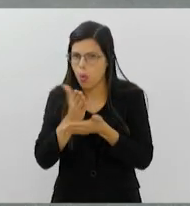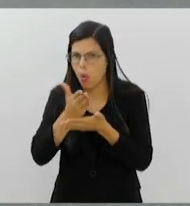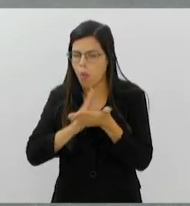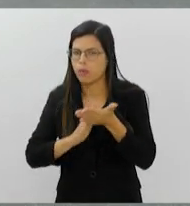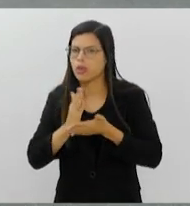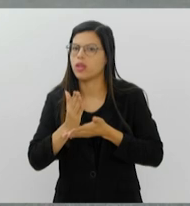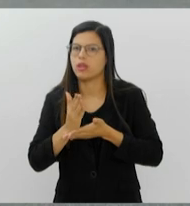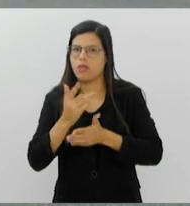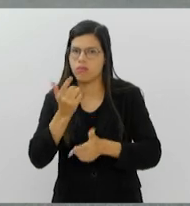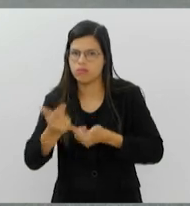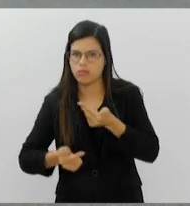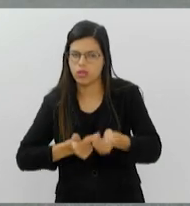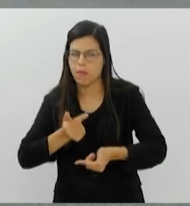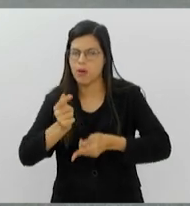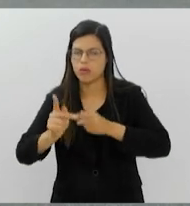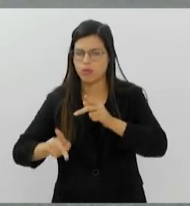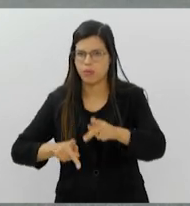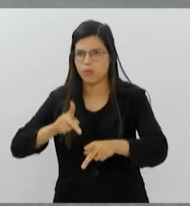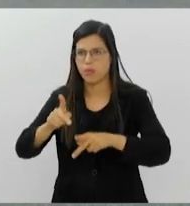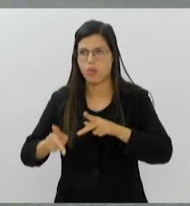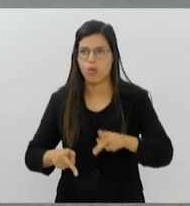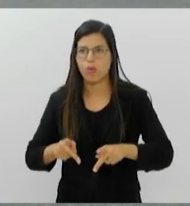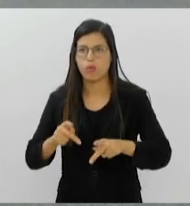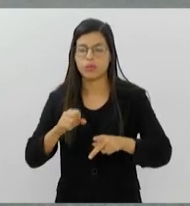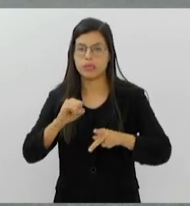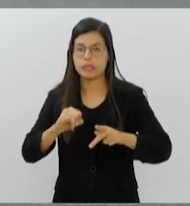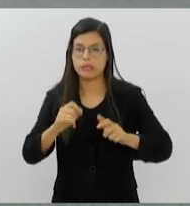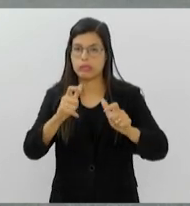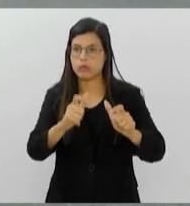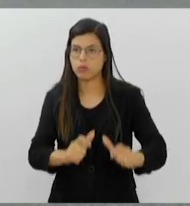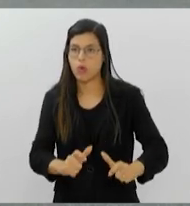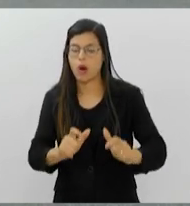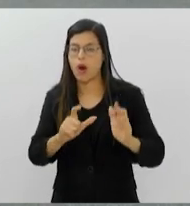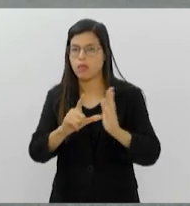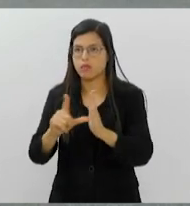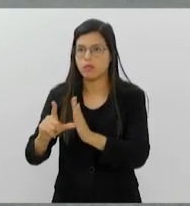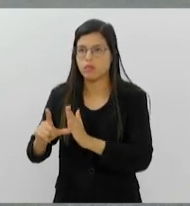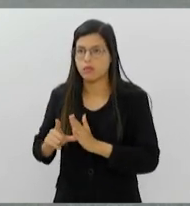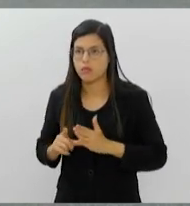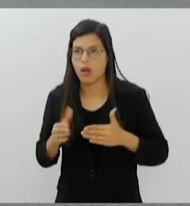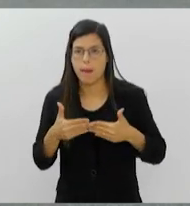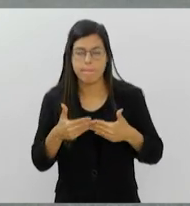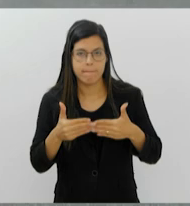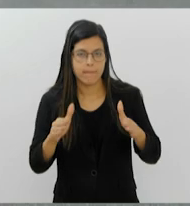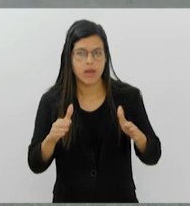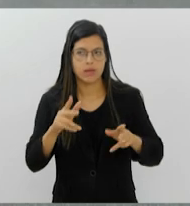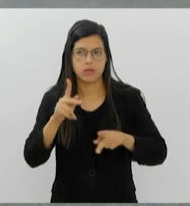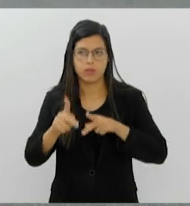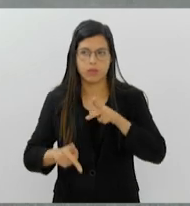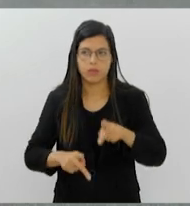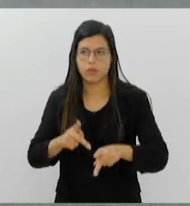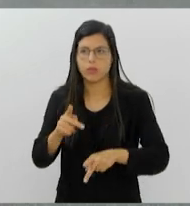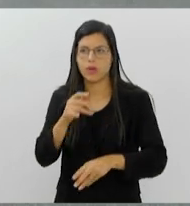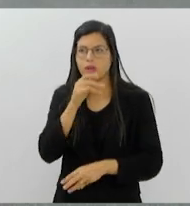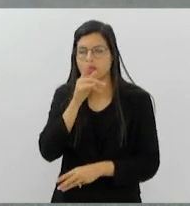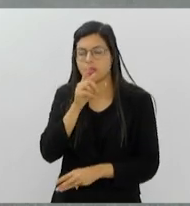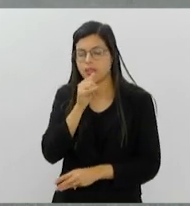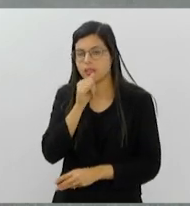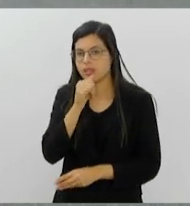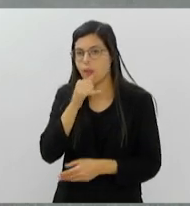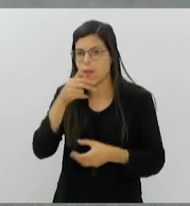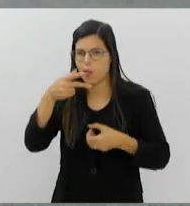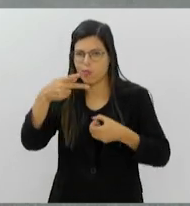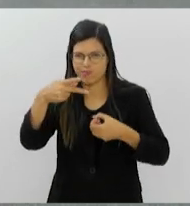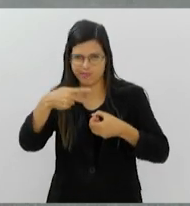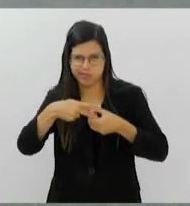da população, desde que estejam em locais, em comércios, abertos ao público em geral, como os postos de combustíveis, casas